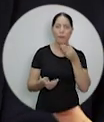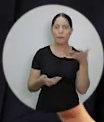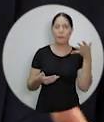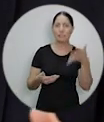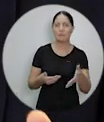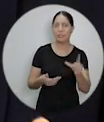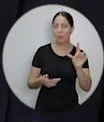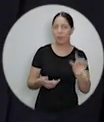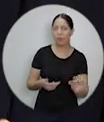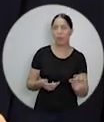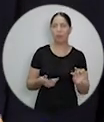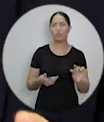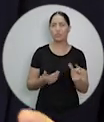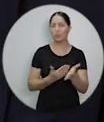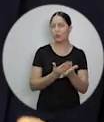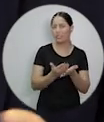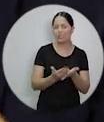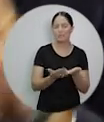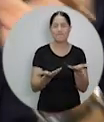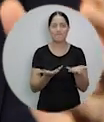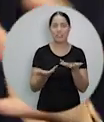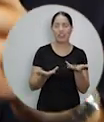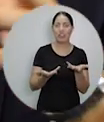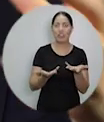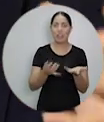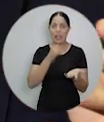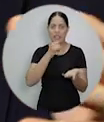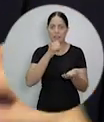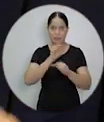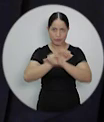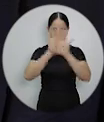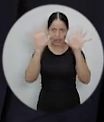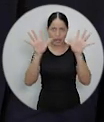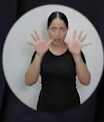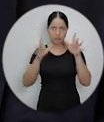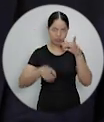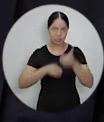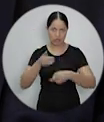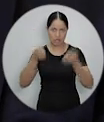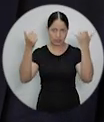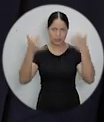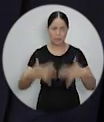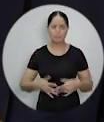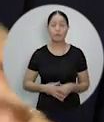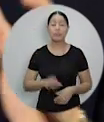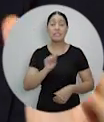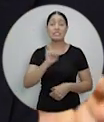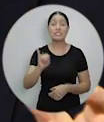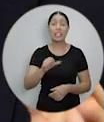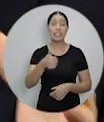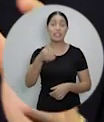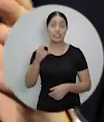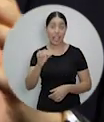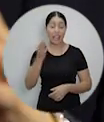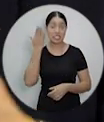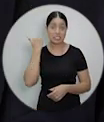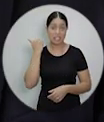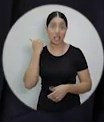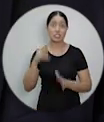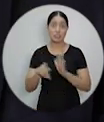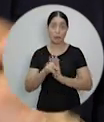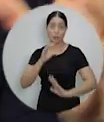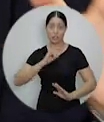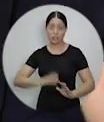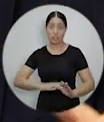no começo era irrelevante, né? Por exemplo, para ficar bem didático e claro, se nós tínhamos 10 candidaturas a